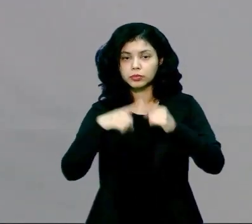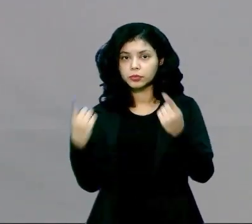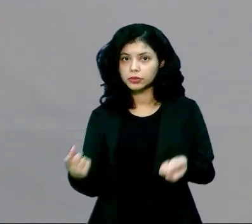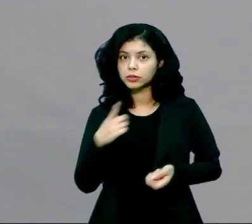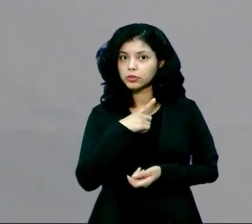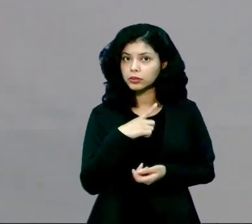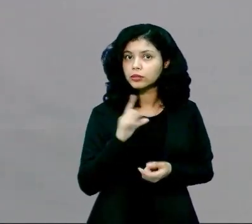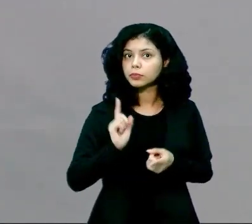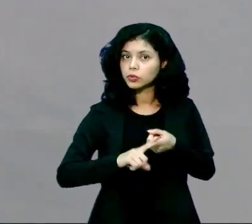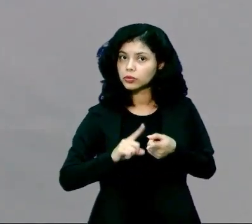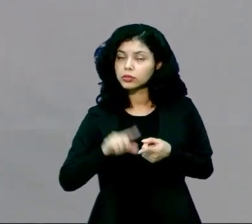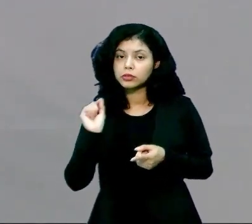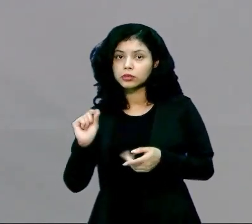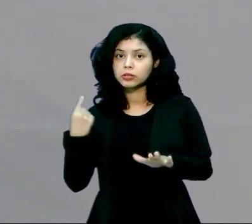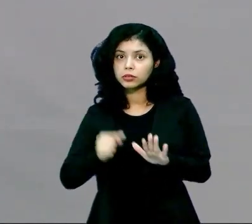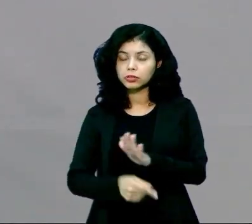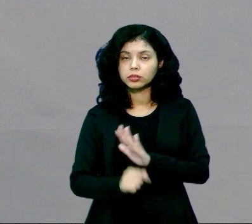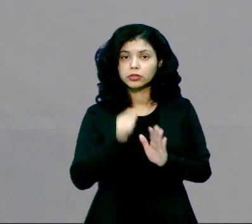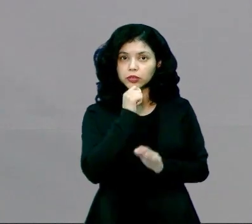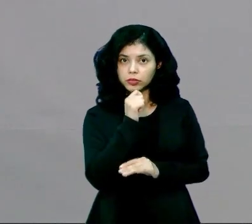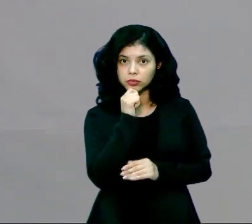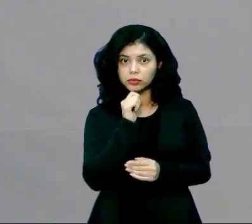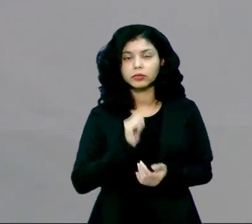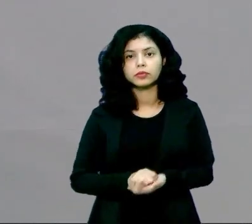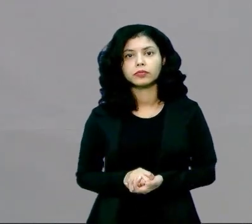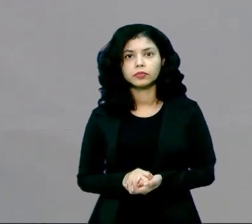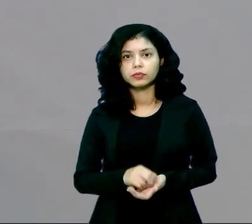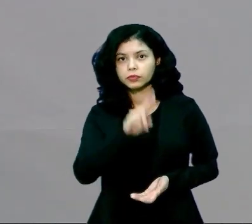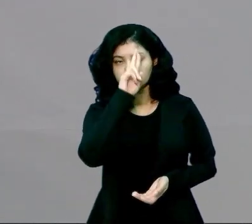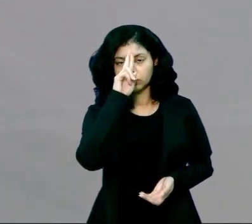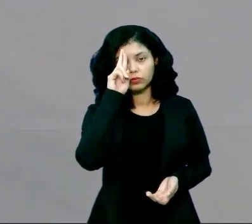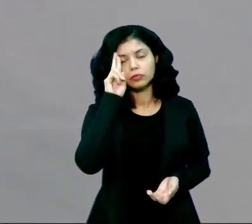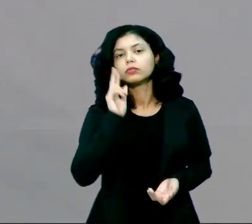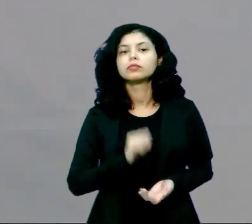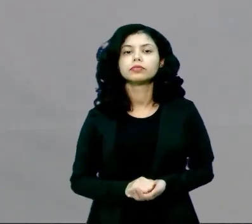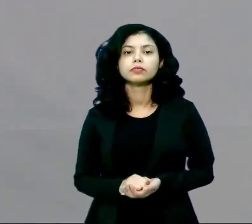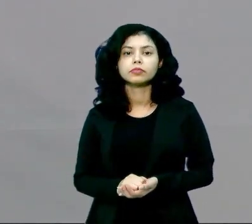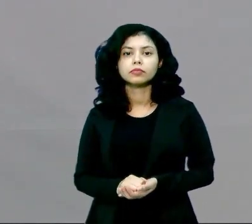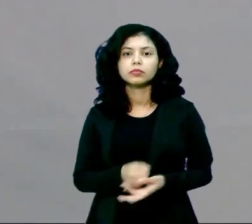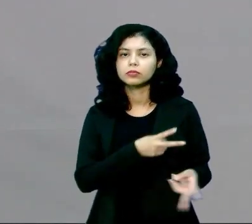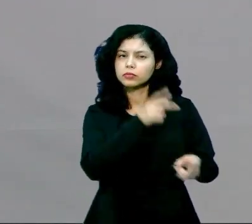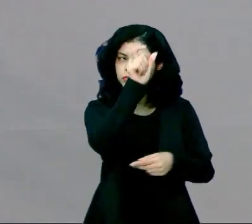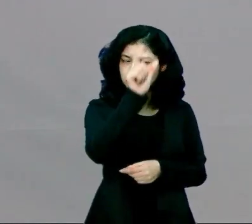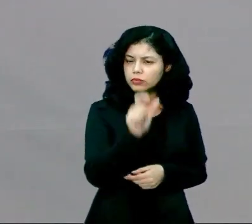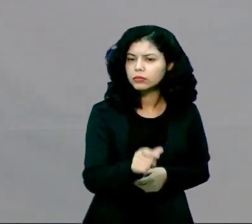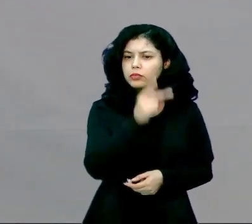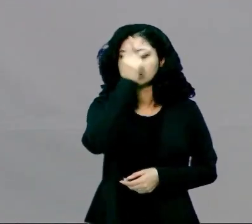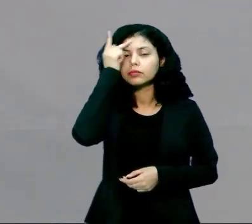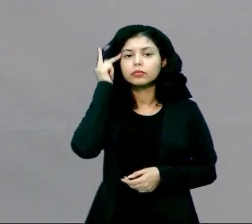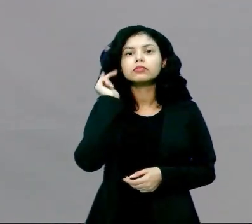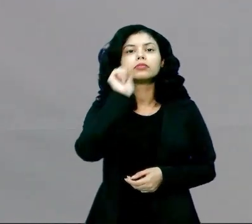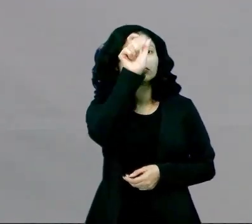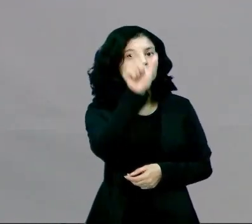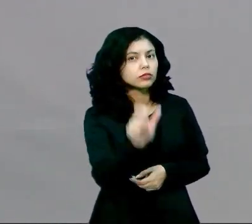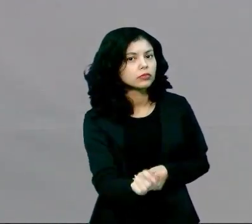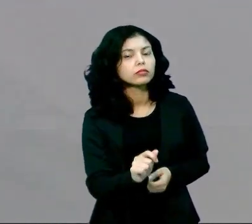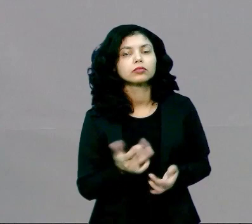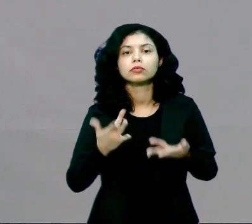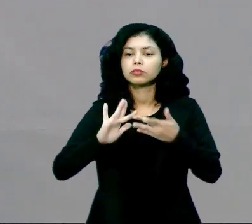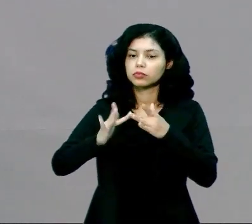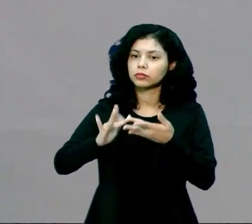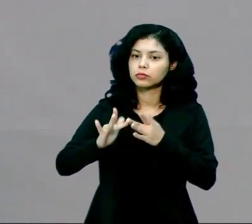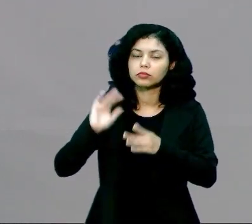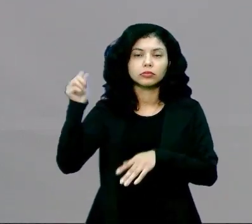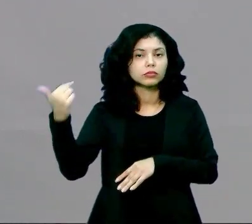eles participam porque, dentro da perspectiva, né, da história, essa pessoa ou esse personagem ele tem contato com